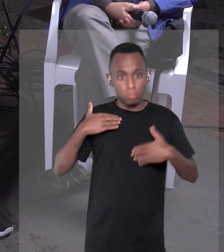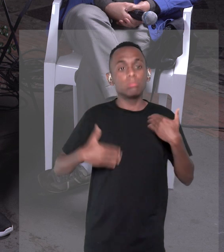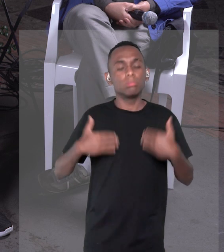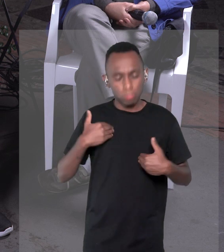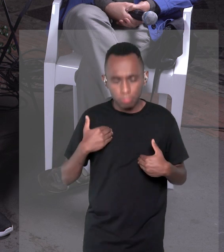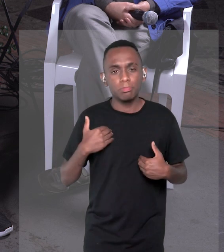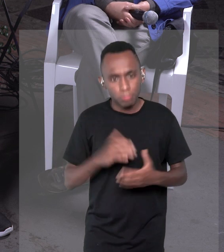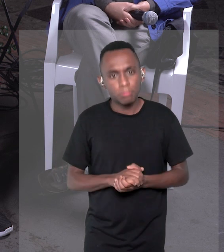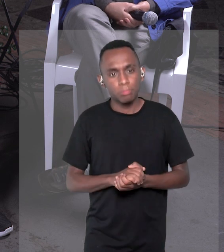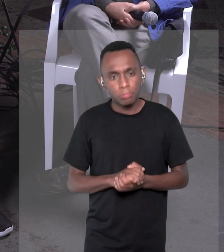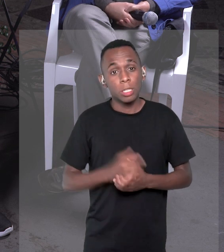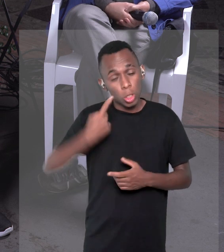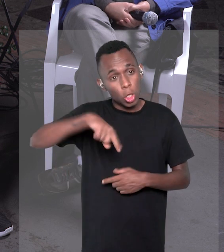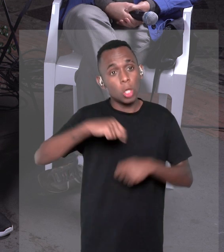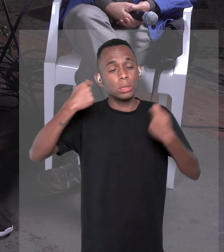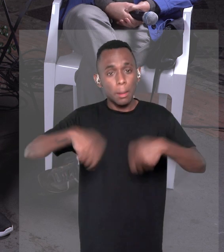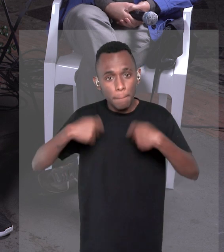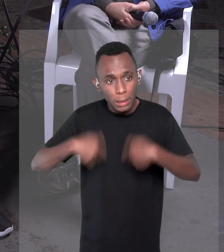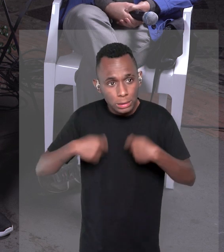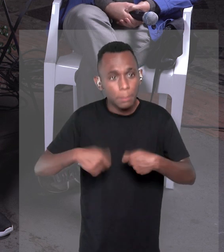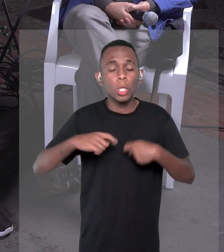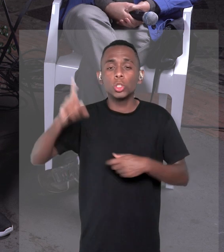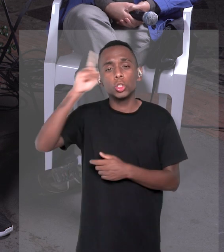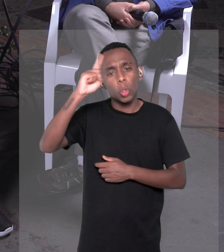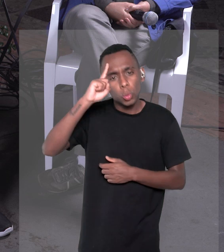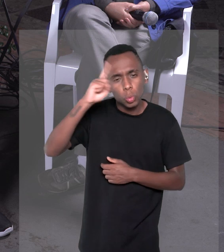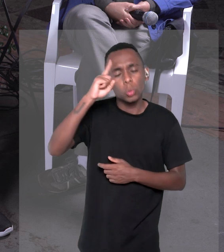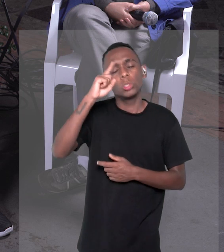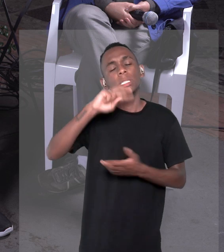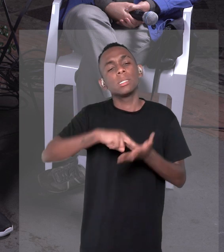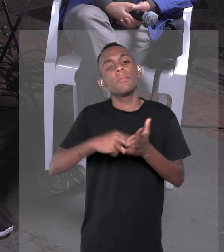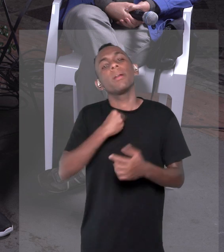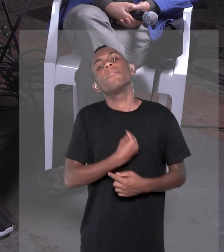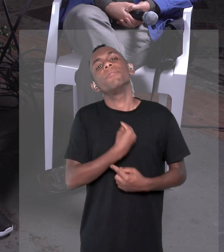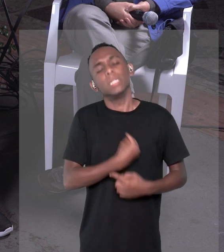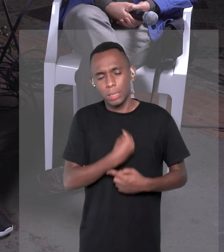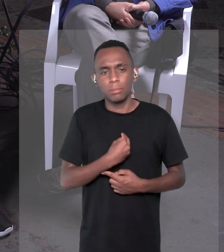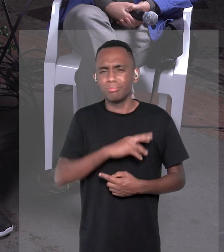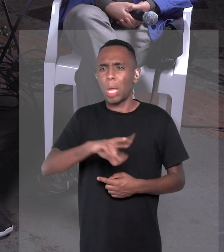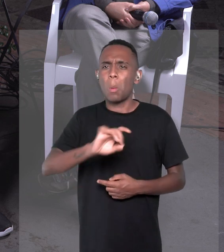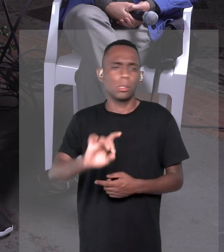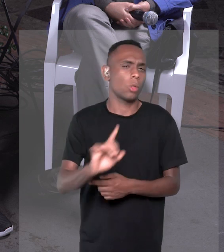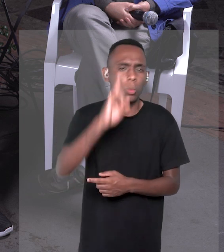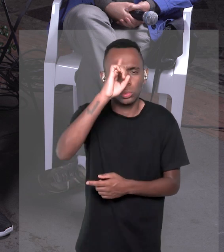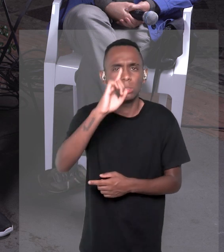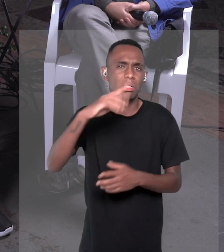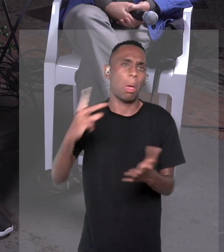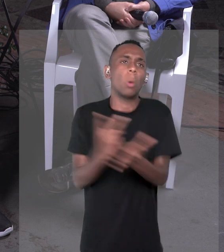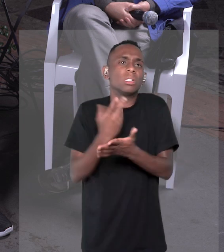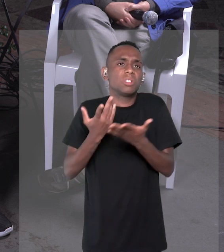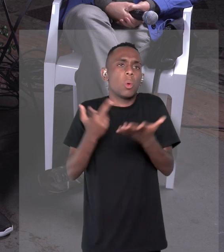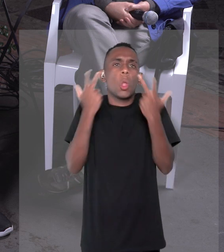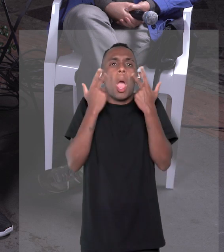todas cometeram. Uma das que a minha geração cometeu é que, quando nós brigamos pela Constituinte, trazendo de volta a democracia